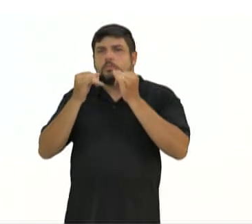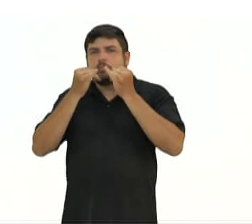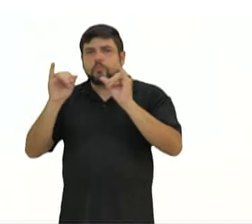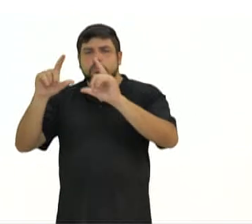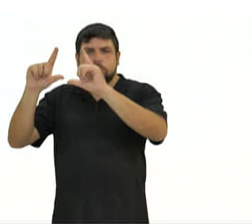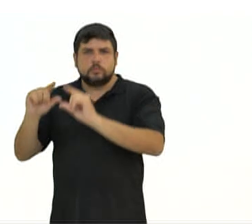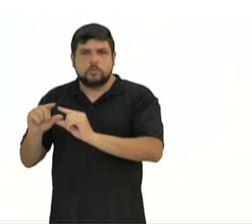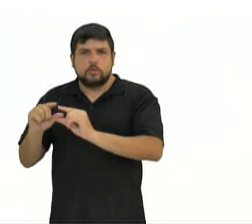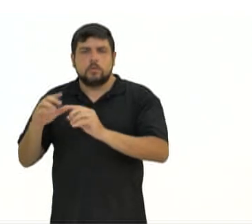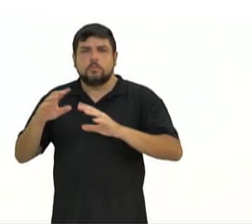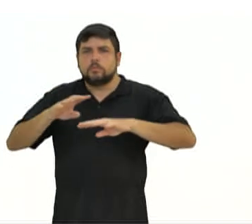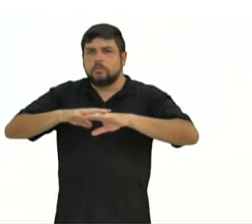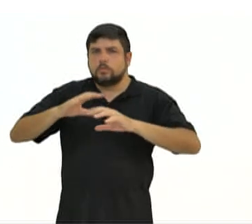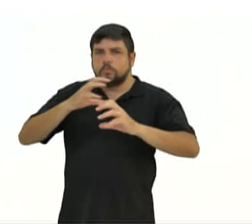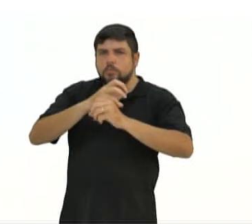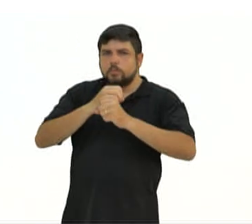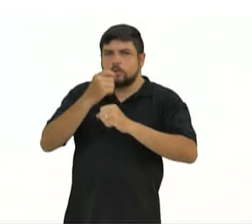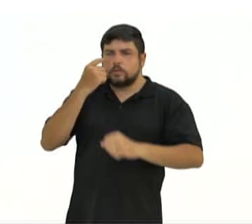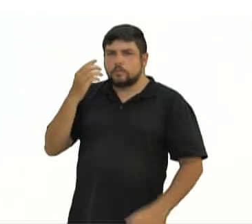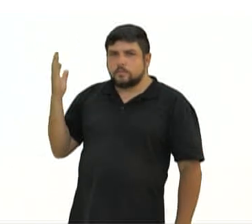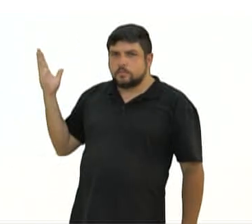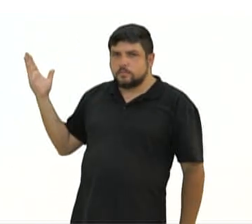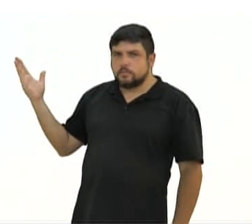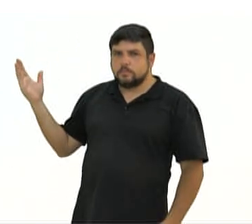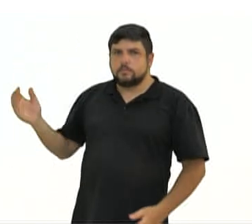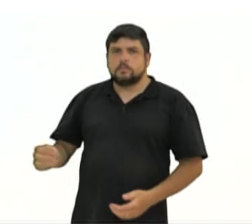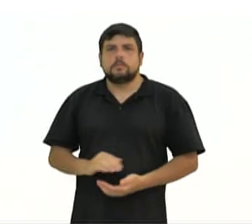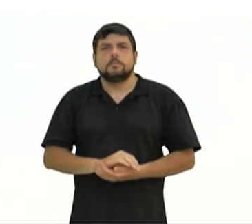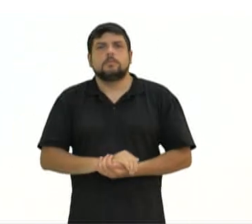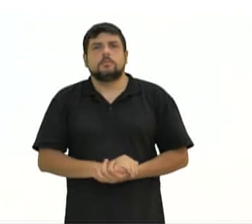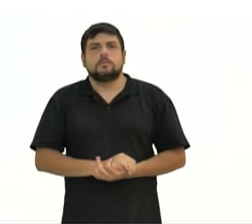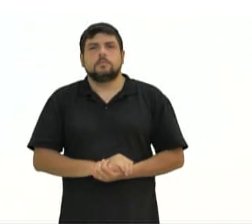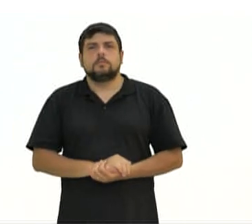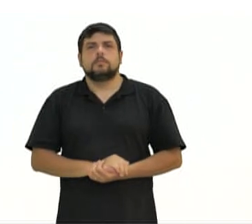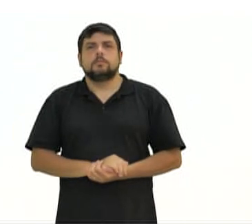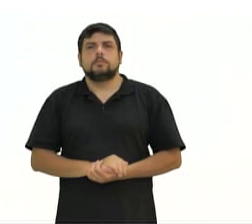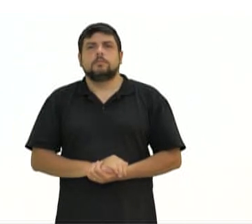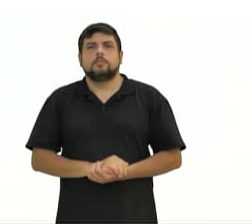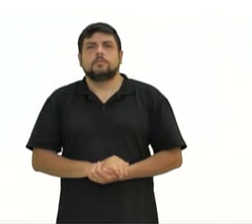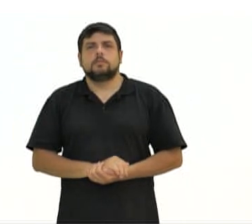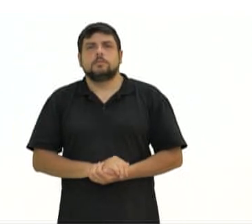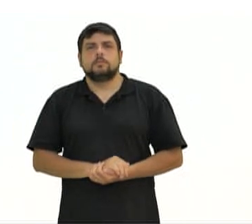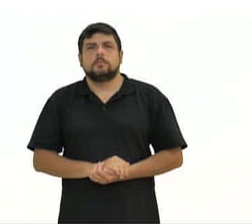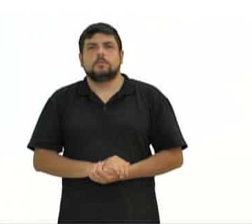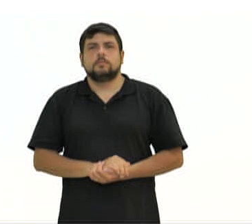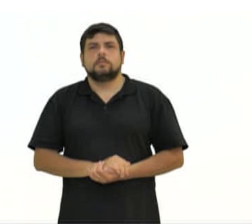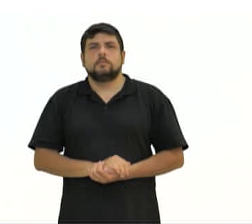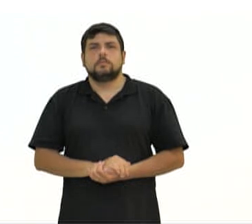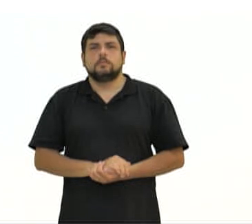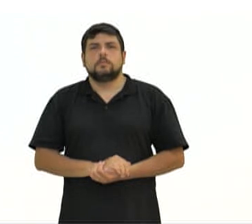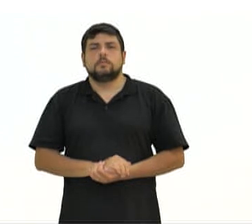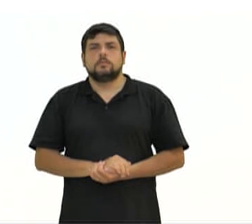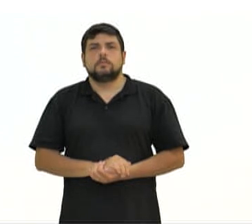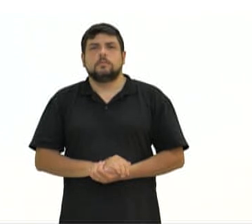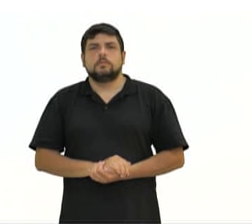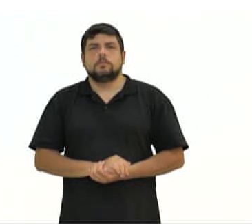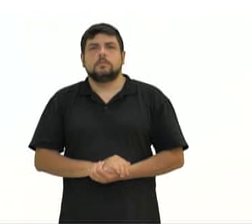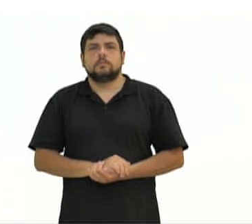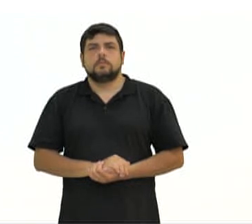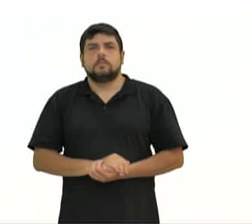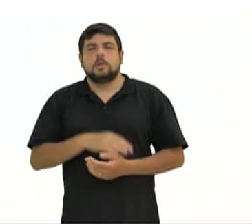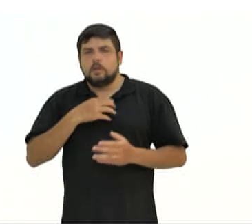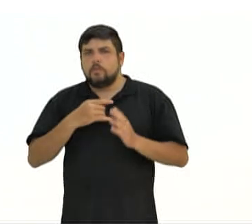nossa matemática, o ΔE para essa pilha é 0,78 volts, um valor positivo para pilhas. O